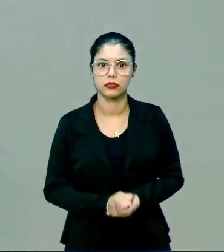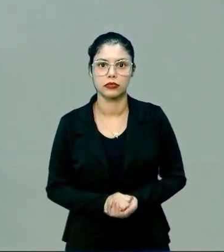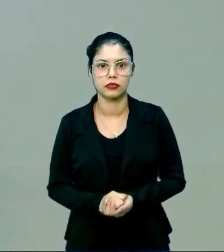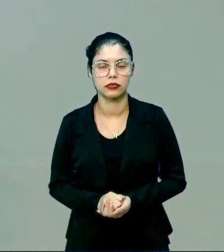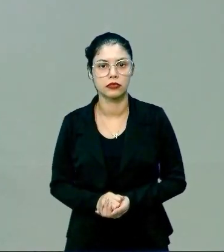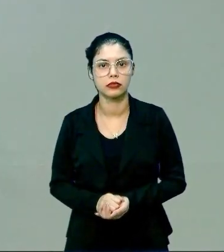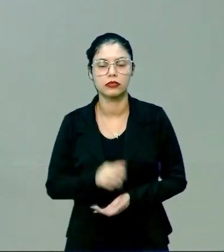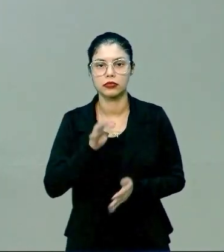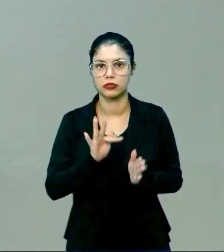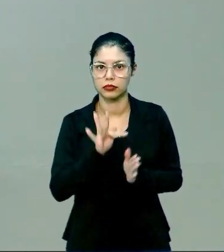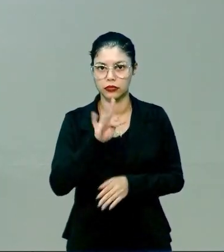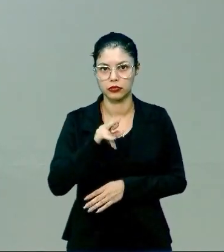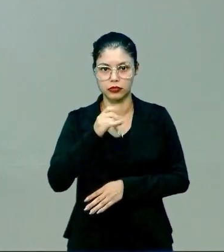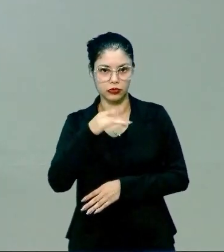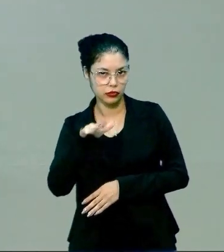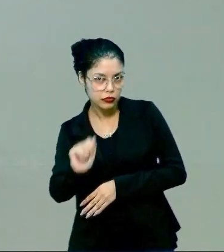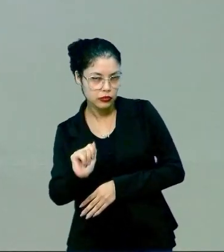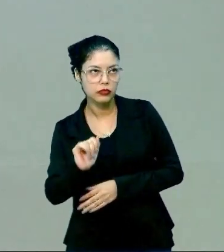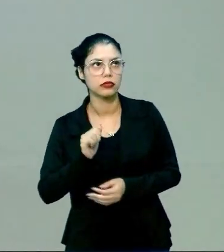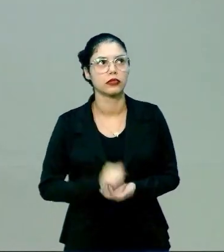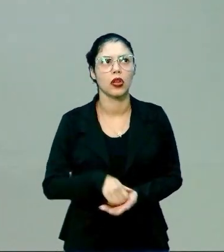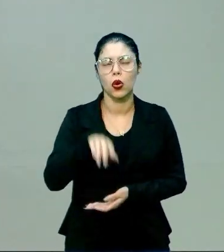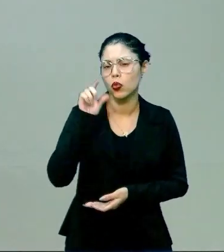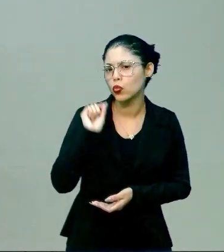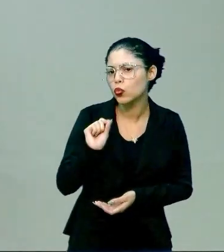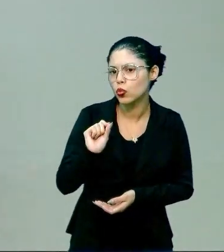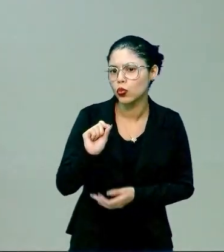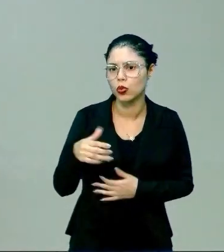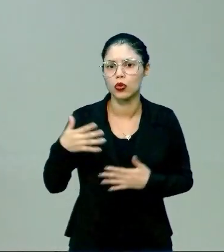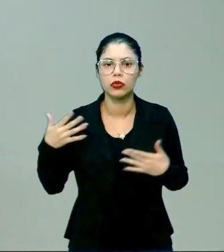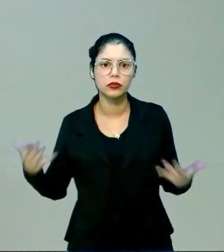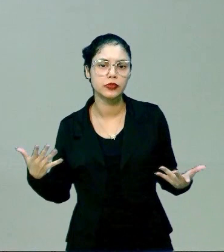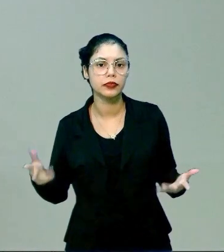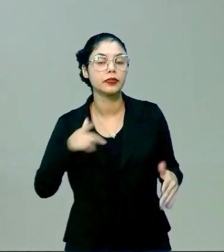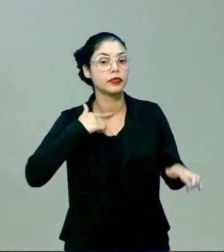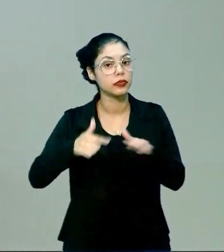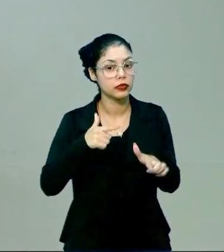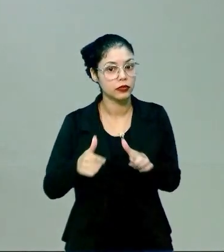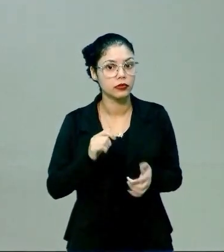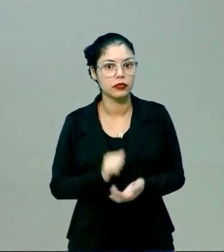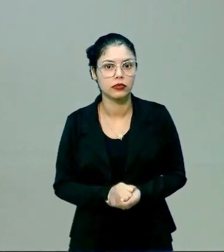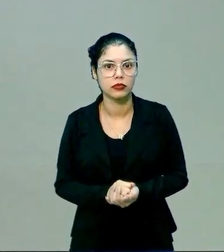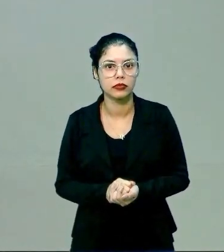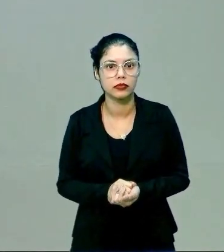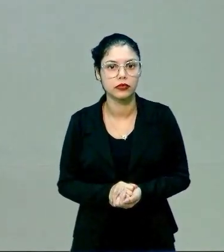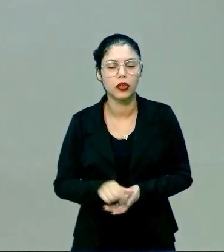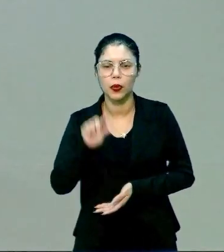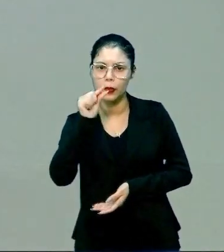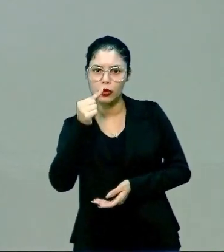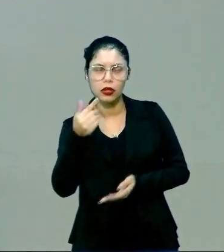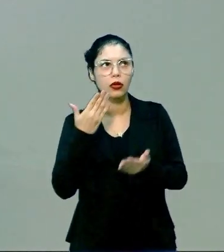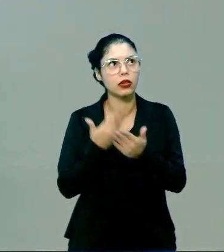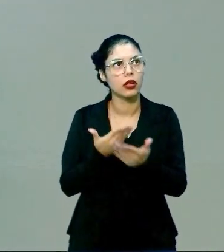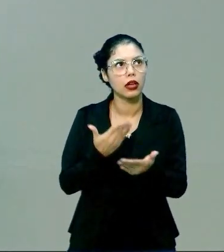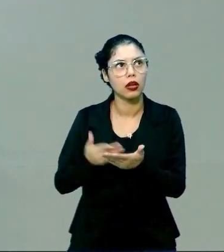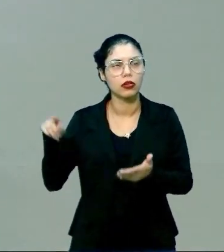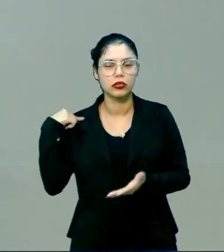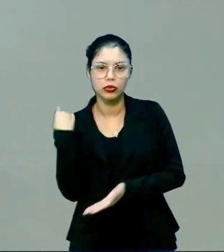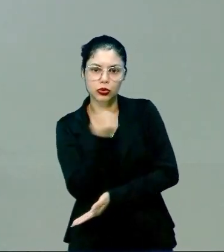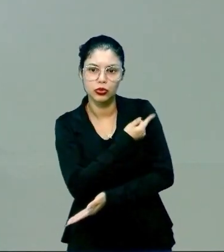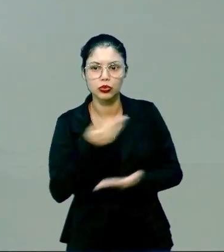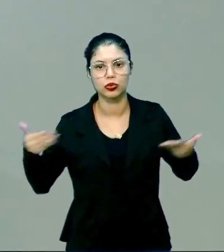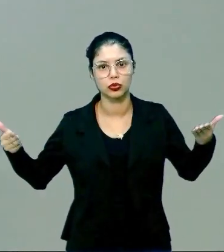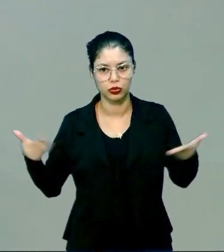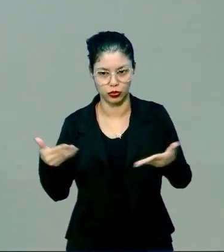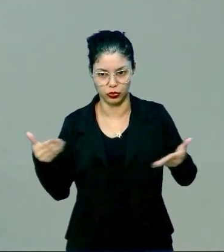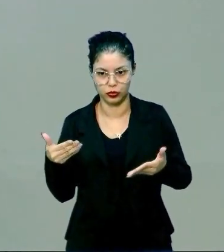de função injetora. Então, olha só, pessoal, a gente vai trabalhar um pouco na aula de hoje, um pouco da